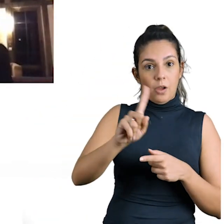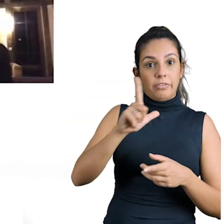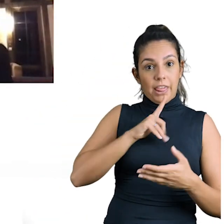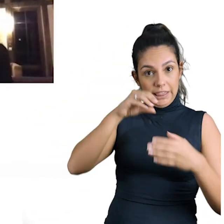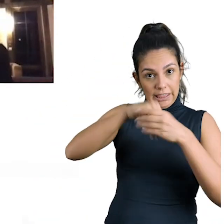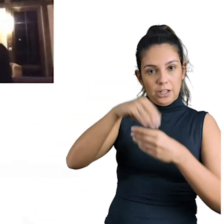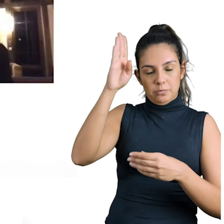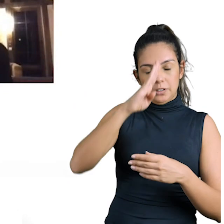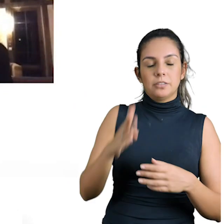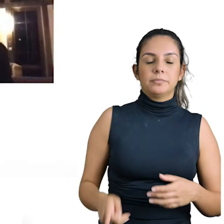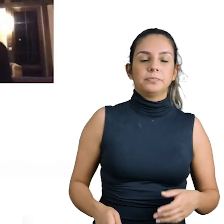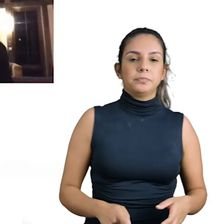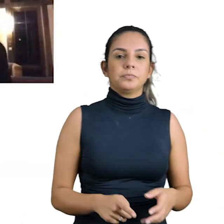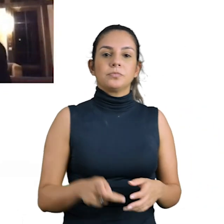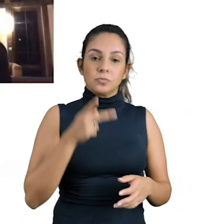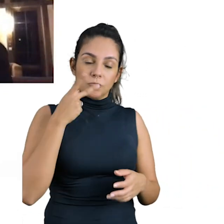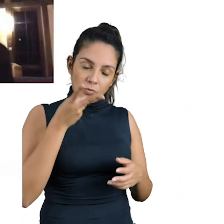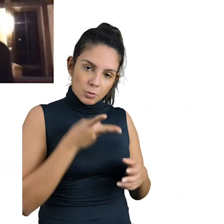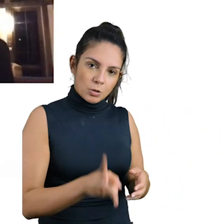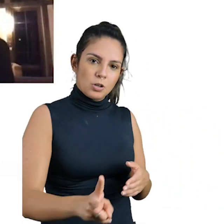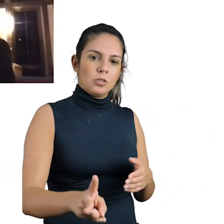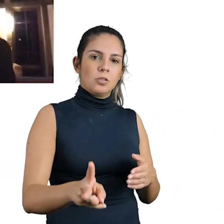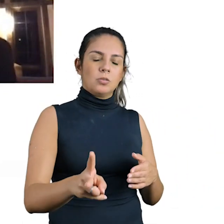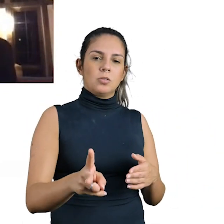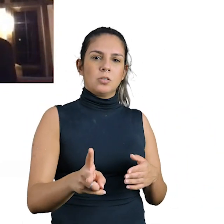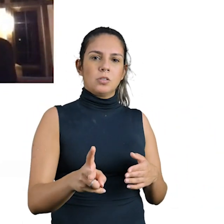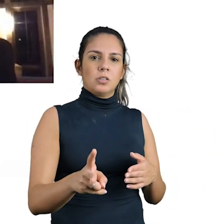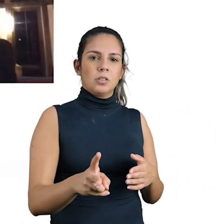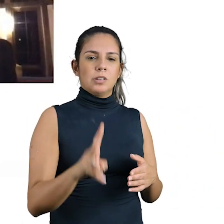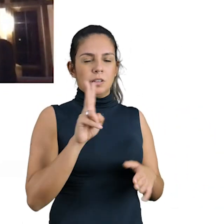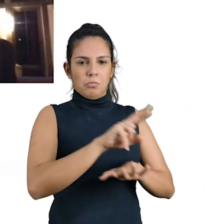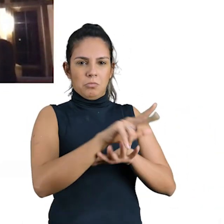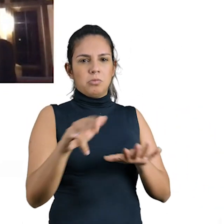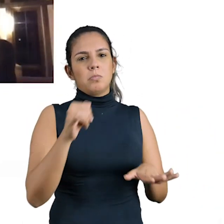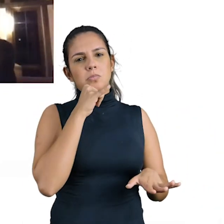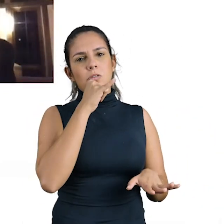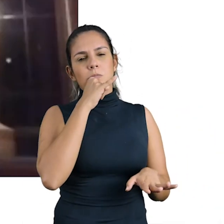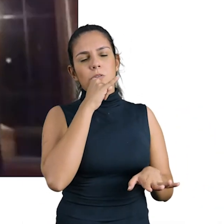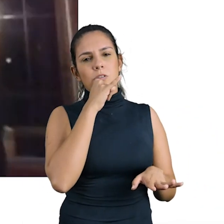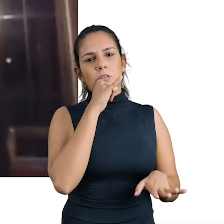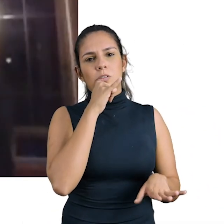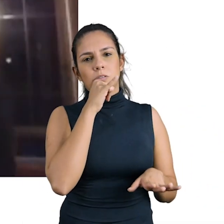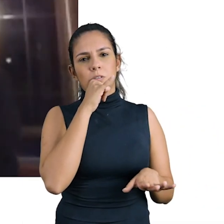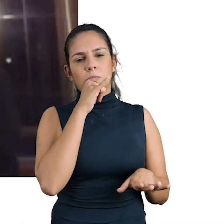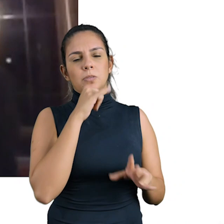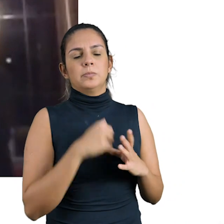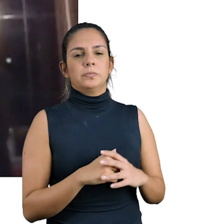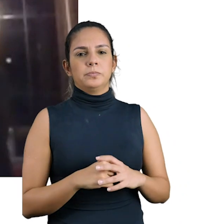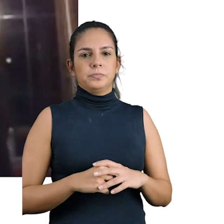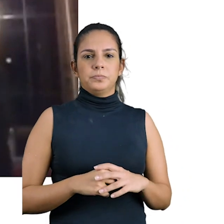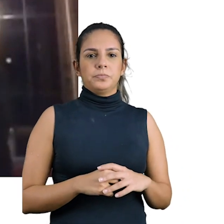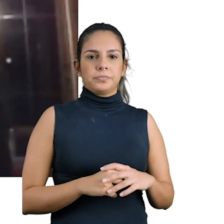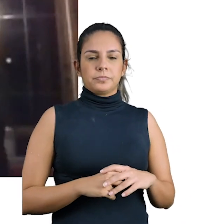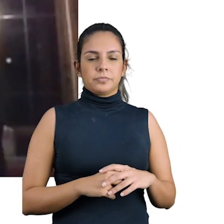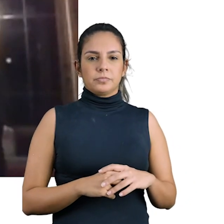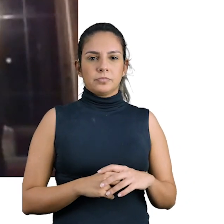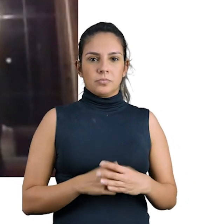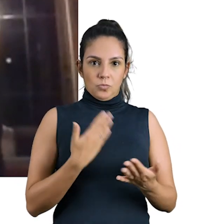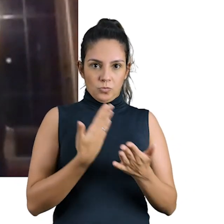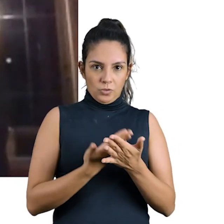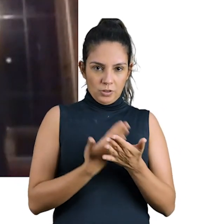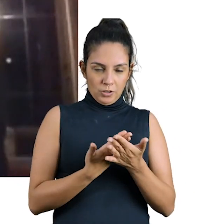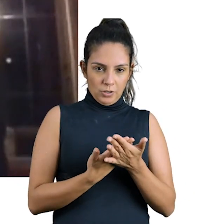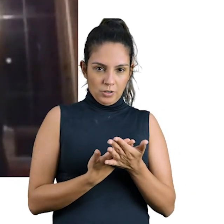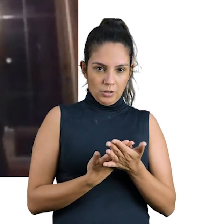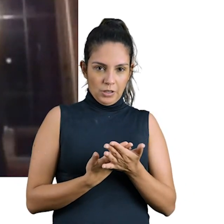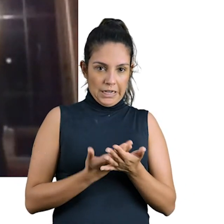não. E se perpetuam estruturas que são derivadas, né? Derivadas e recriadas. Por exemplo, estudando